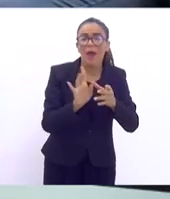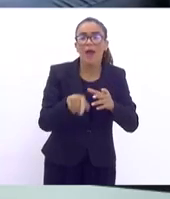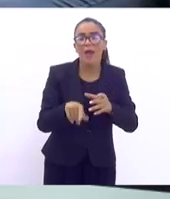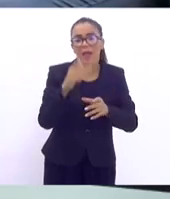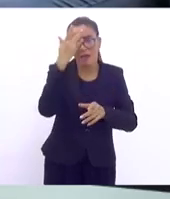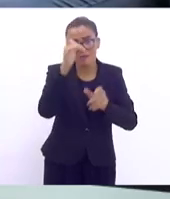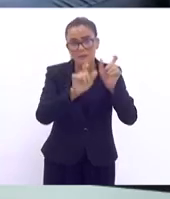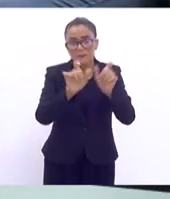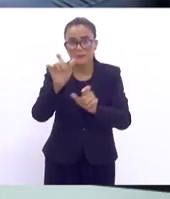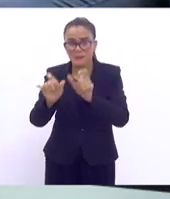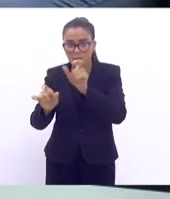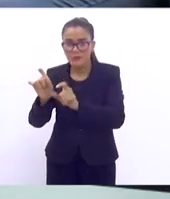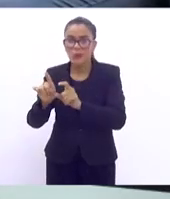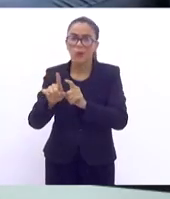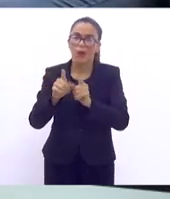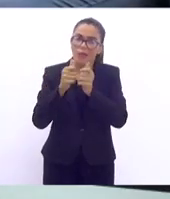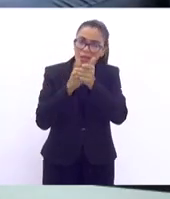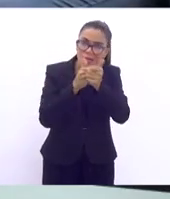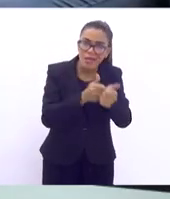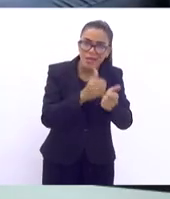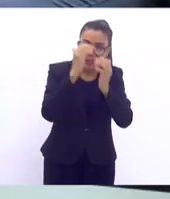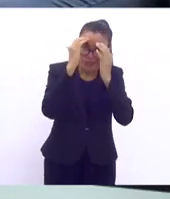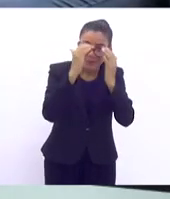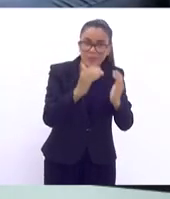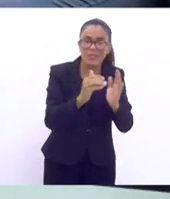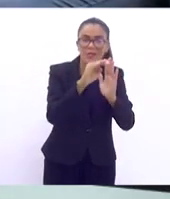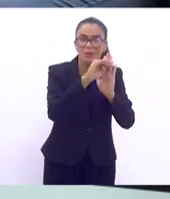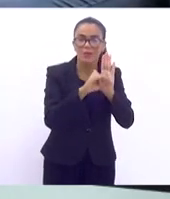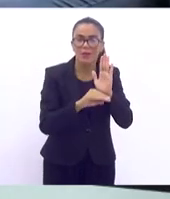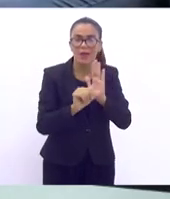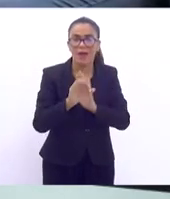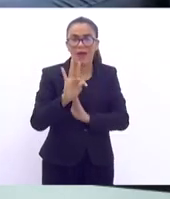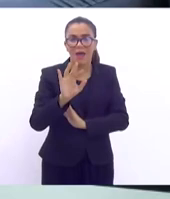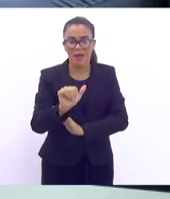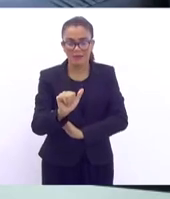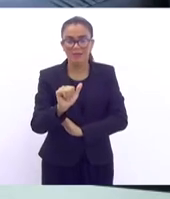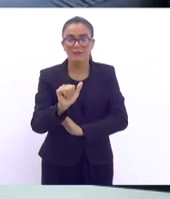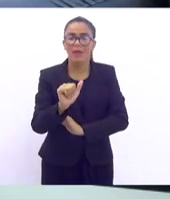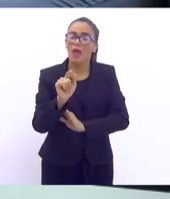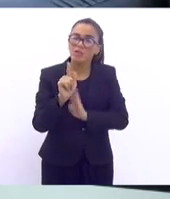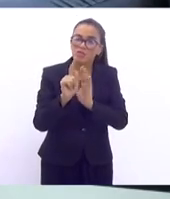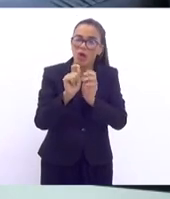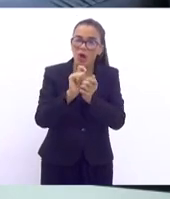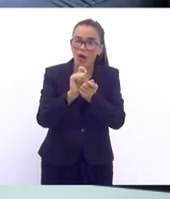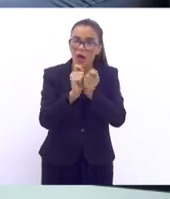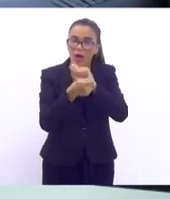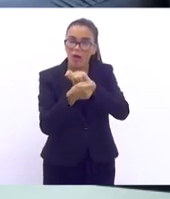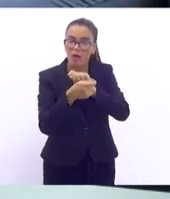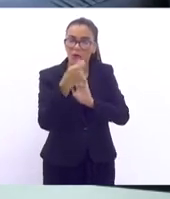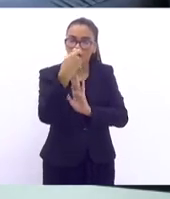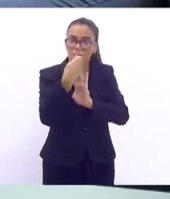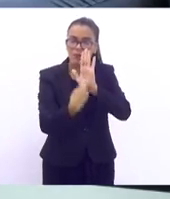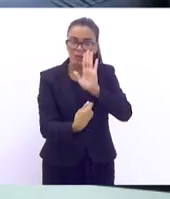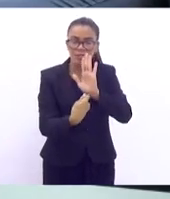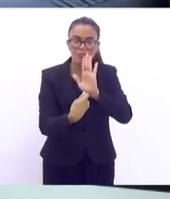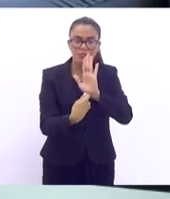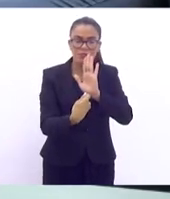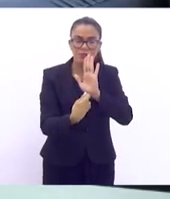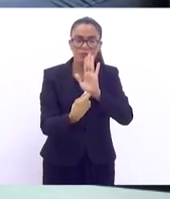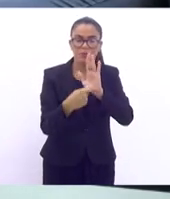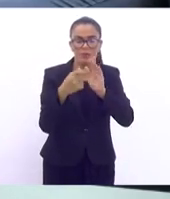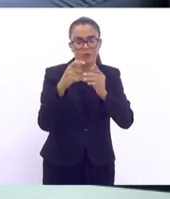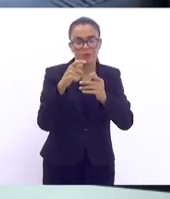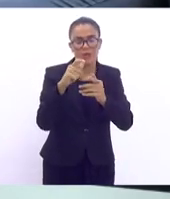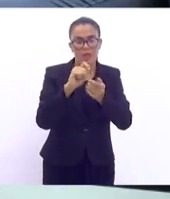acordo com a ata de acordo com as adeões Então porque eu acho que a gente tem que fazer era ajustar o texto para não falar o presidente nomeará